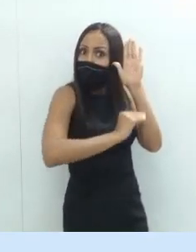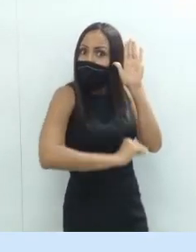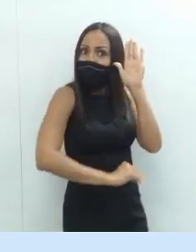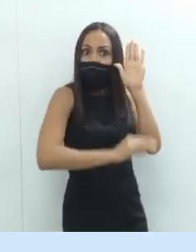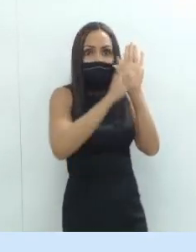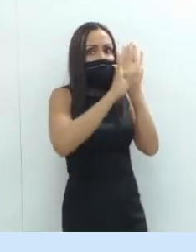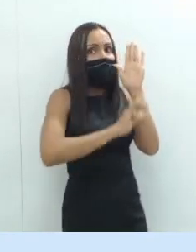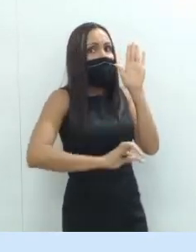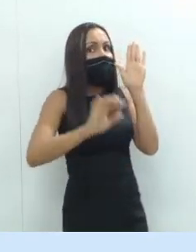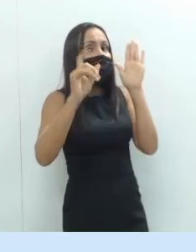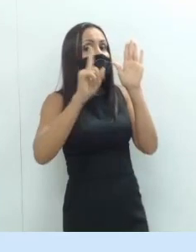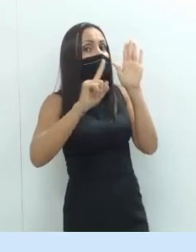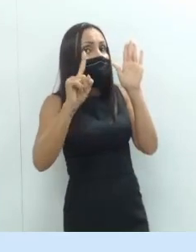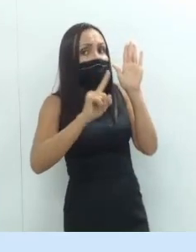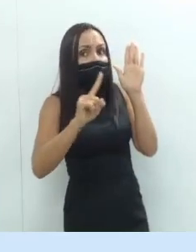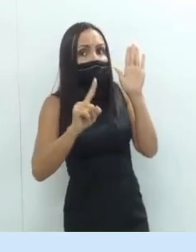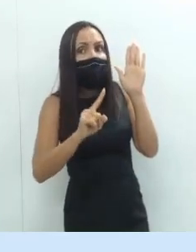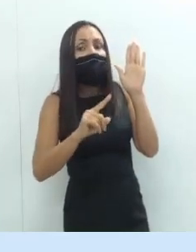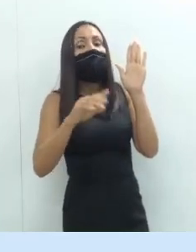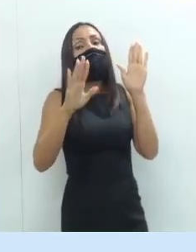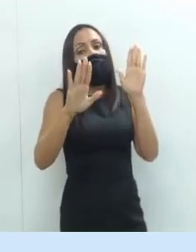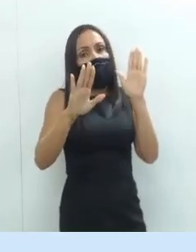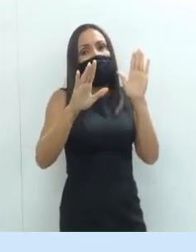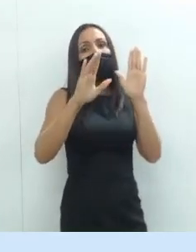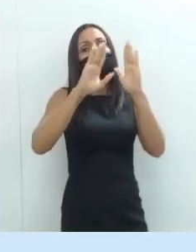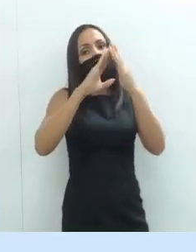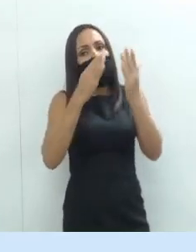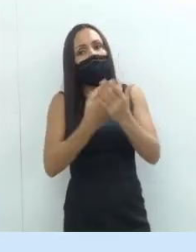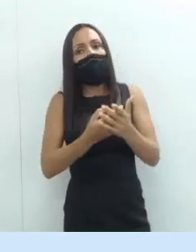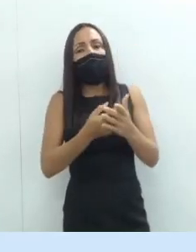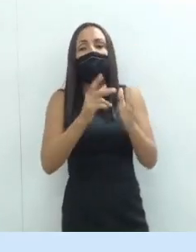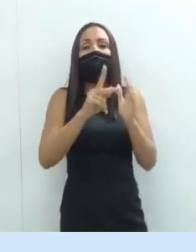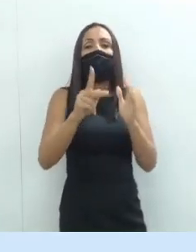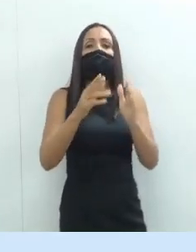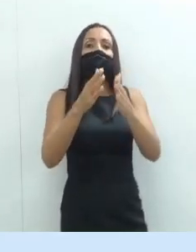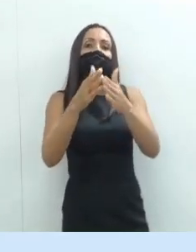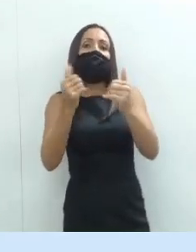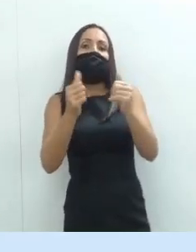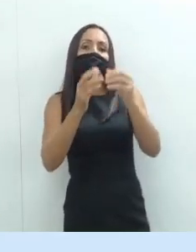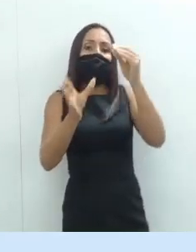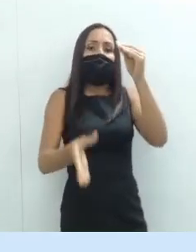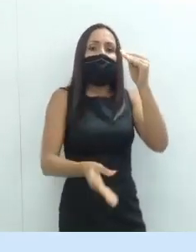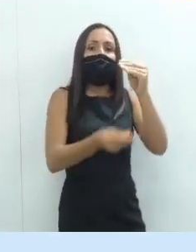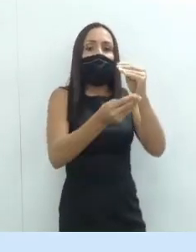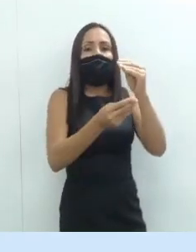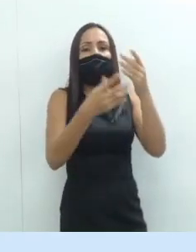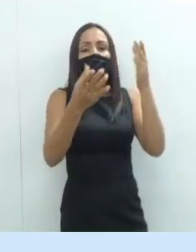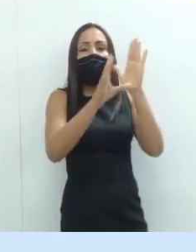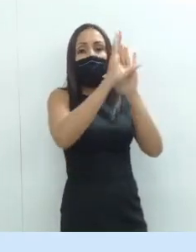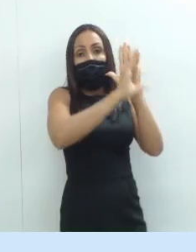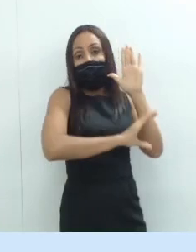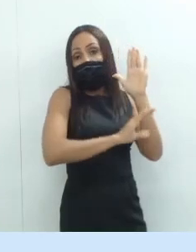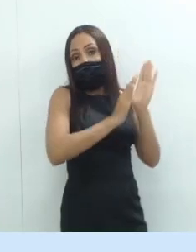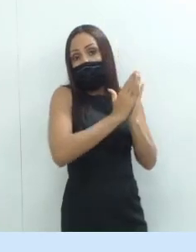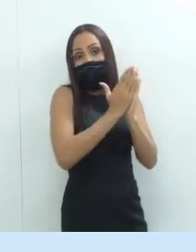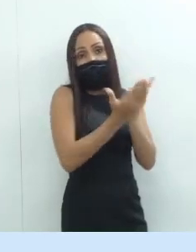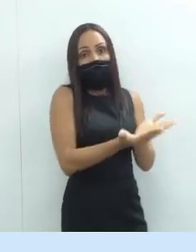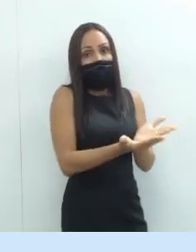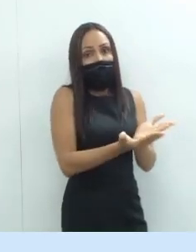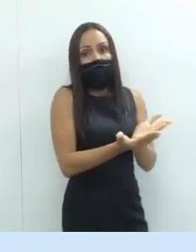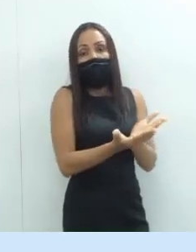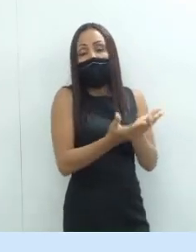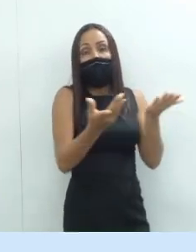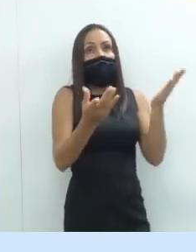texto, viu? Eu sei que muitas vezes na escola o professor pede para que você faça um resumo de um capítulo do livro, de